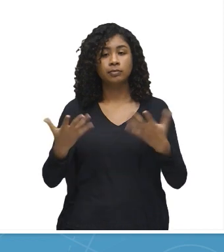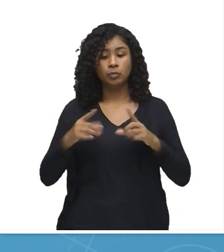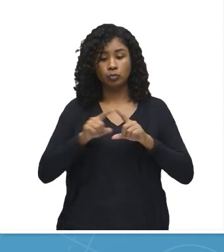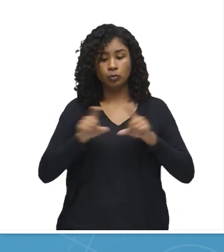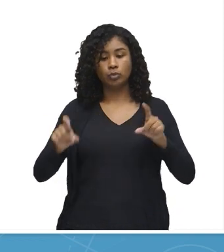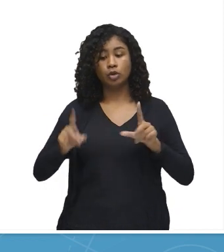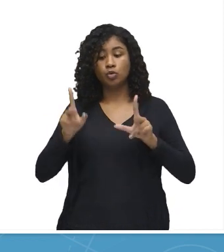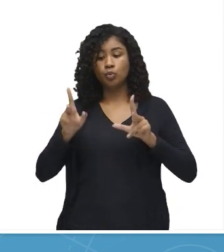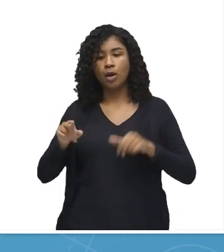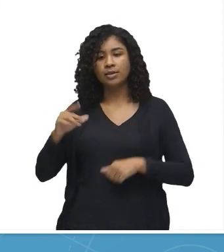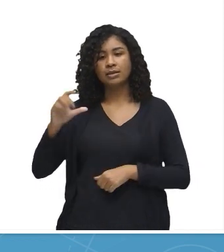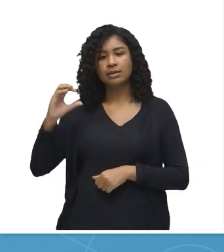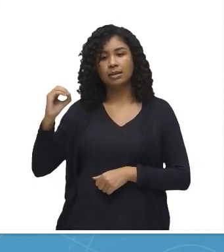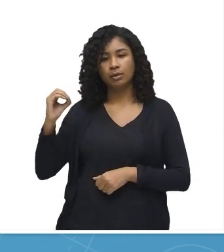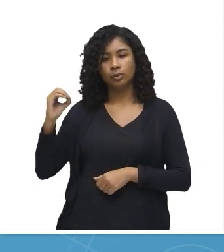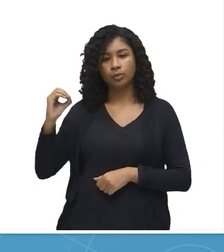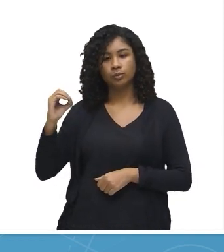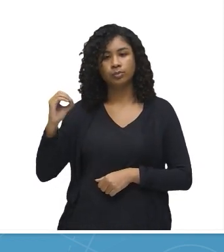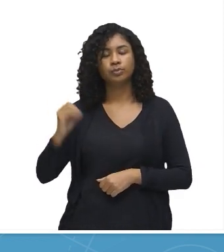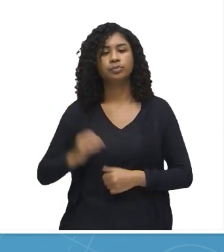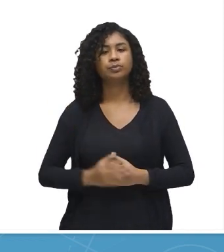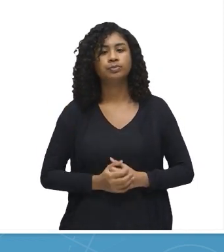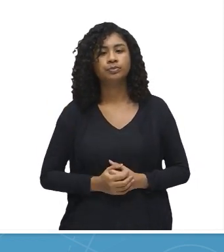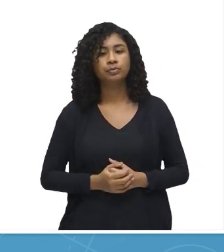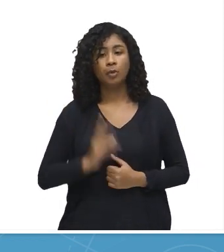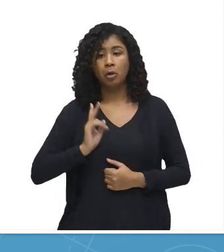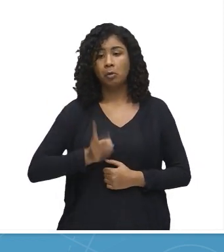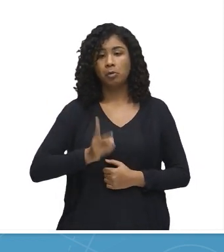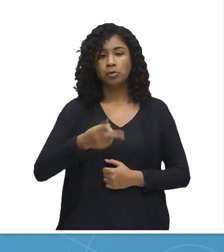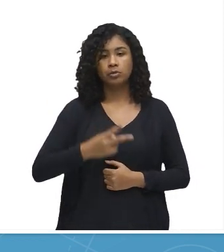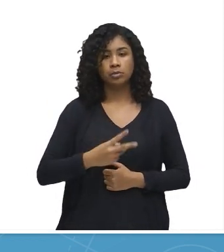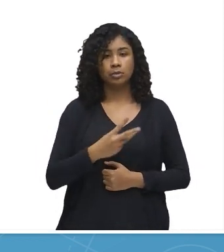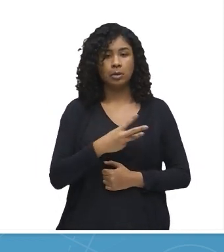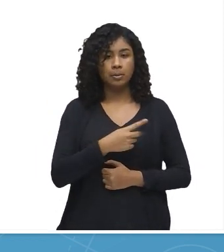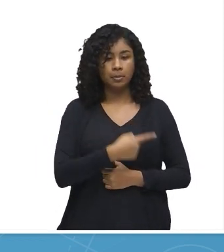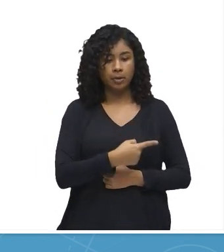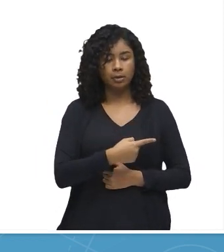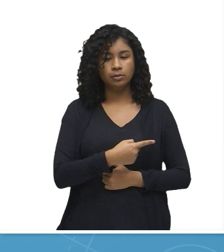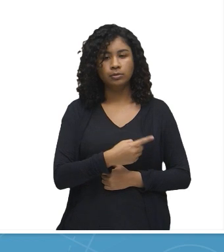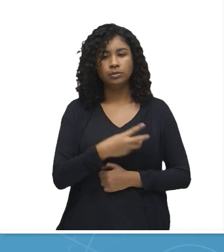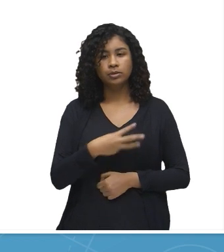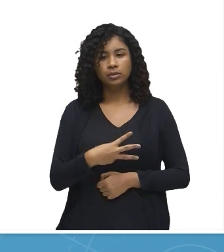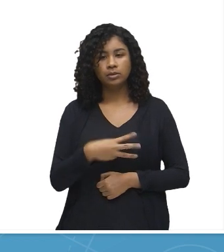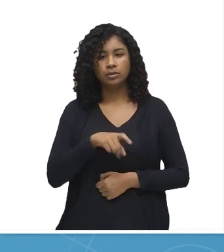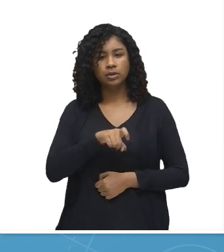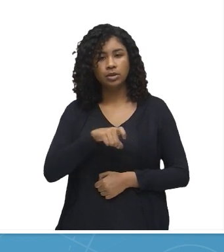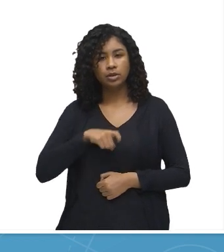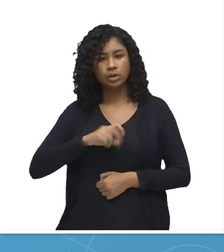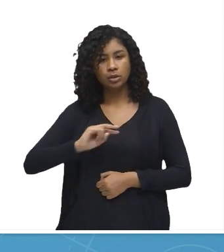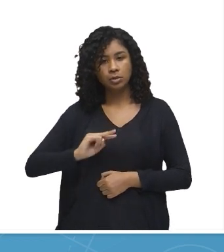zero. Pronto. A partir daqui, ó, eu vou fazer 3x ao quadrado.